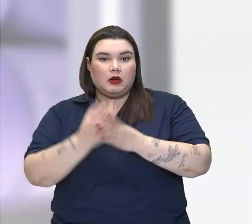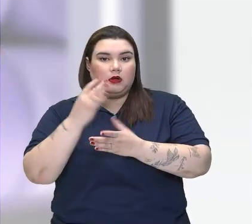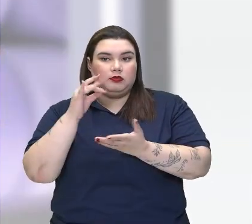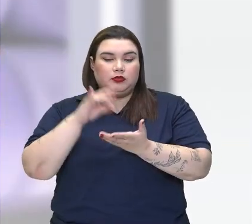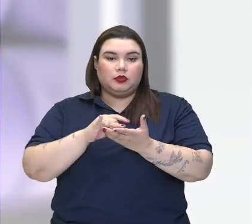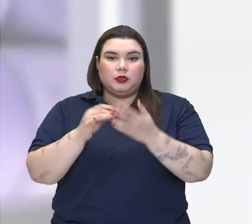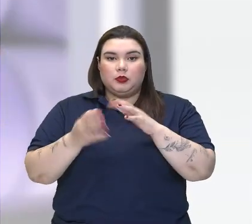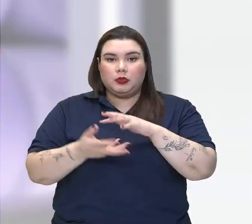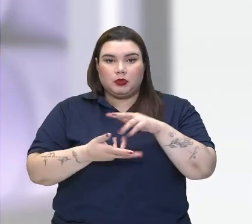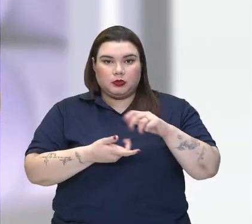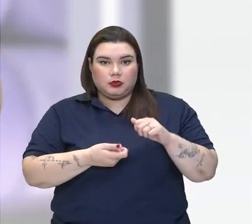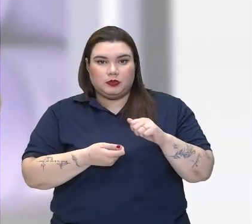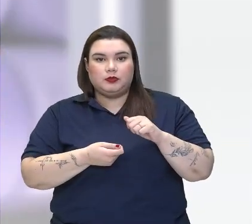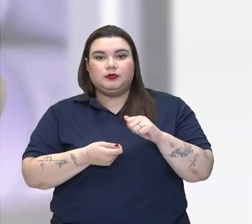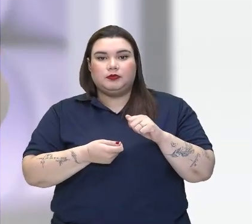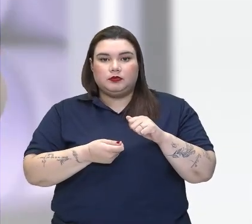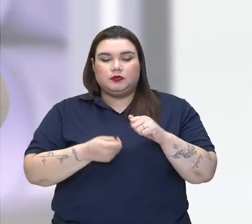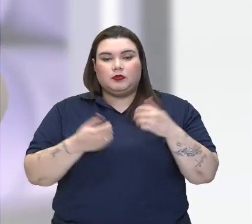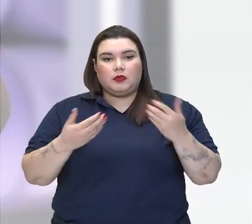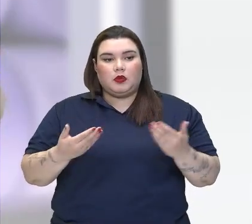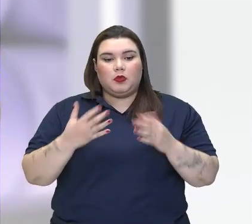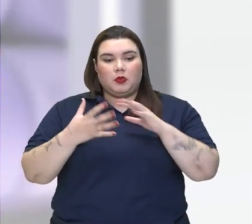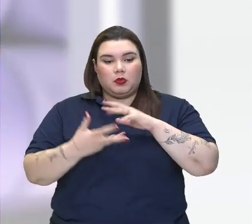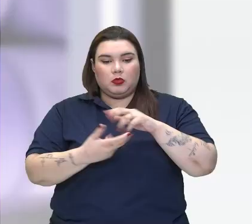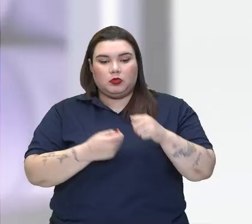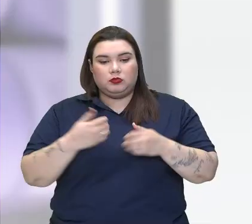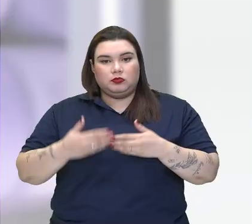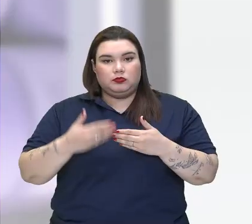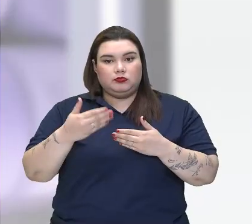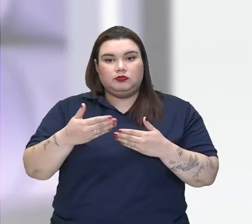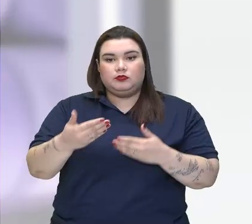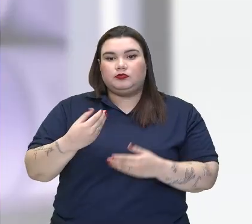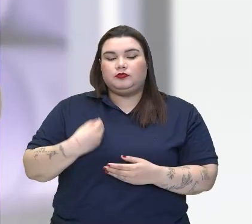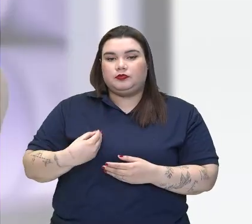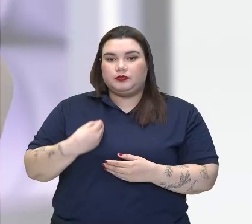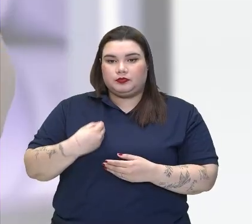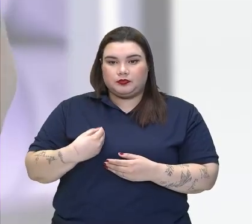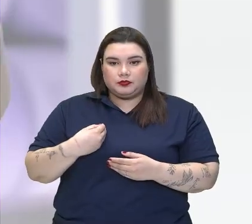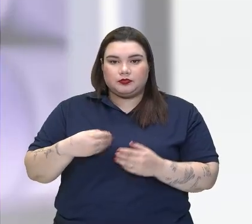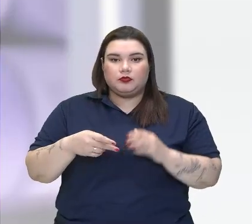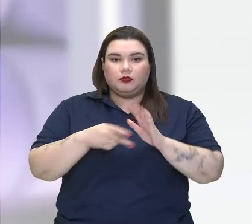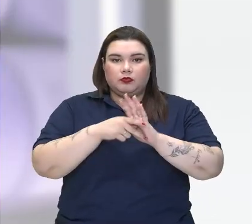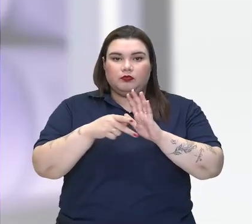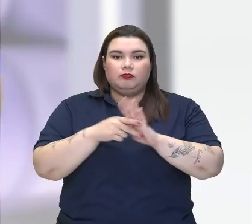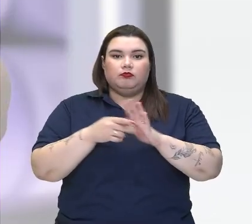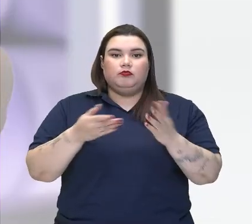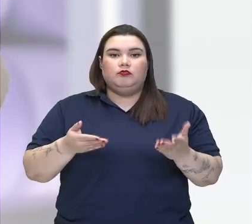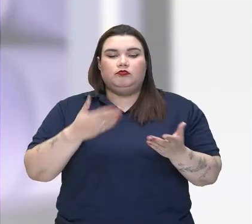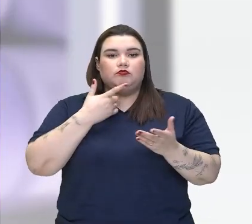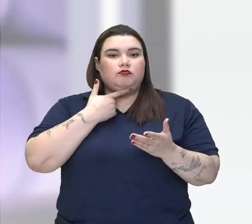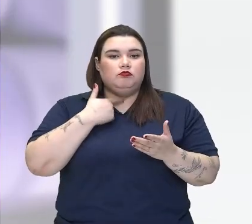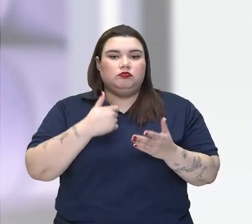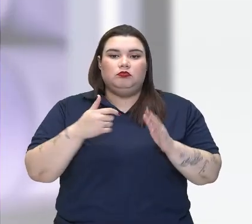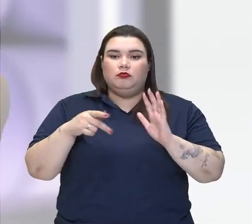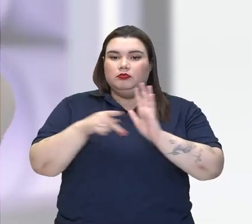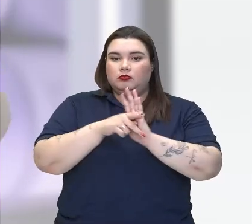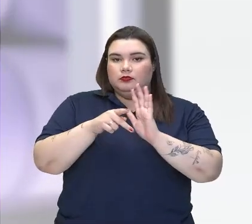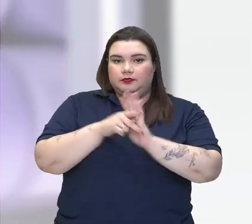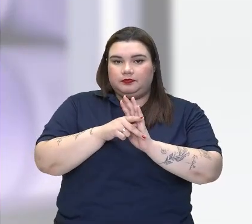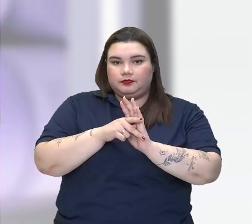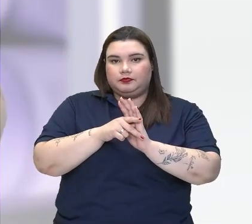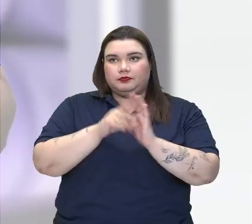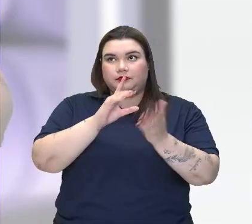criação, né? O mundo passou a existir a partir de um dado momento, por vontade, pelo poder de